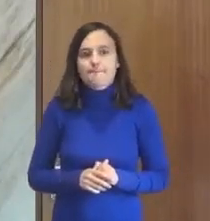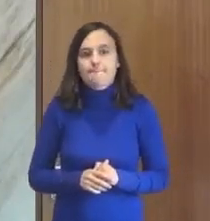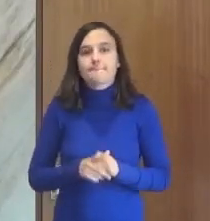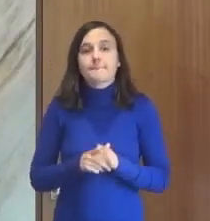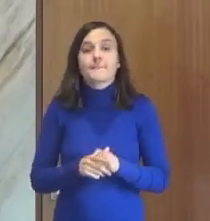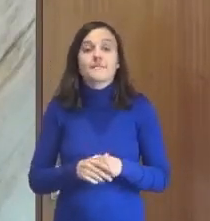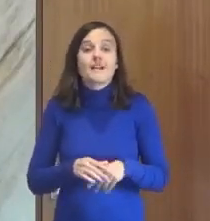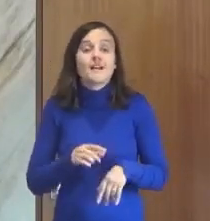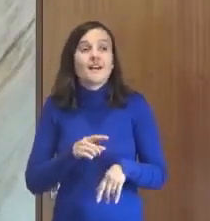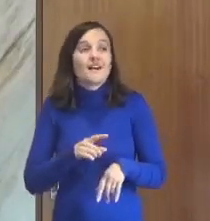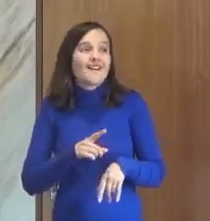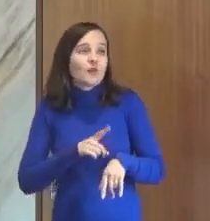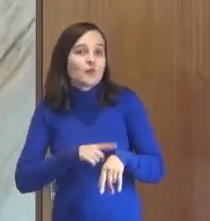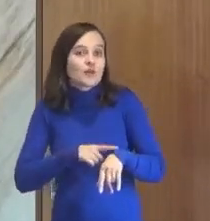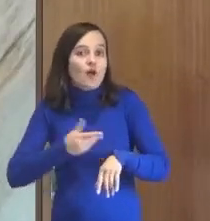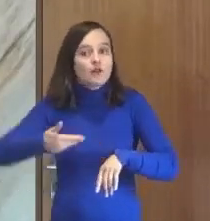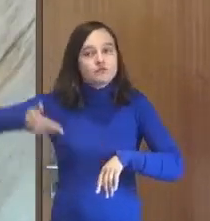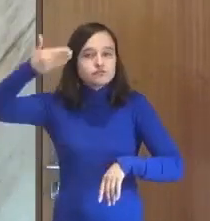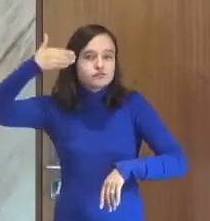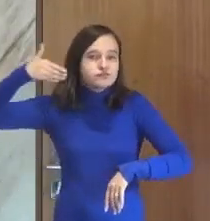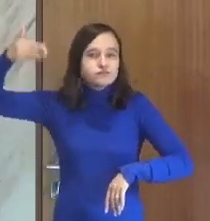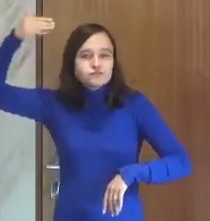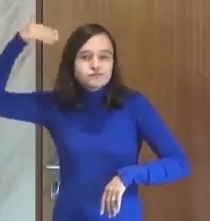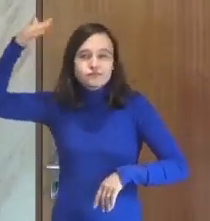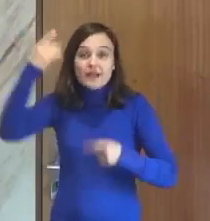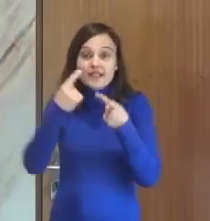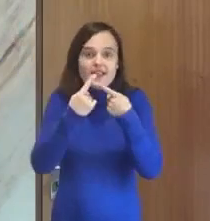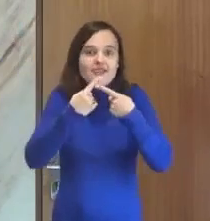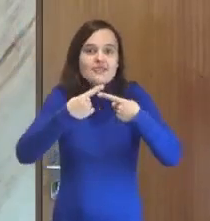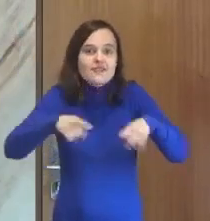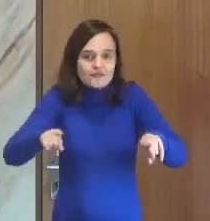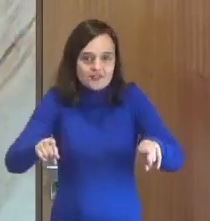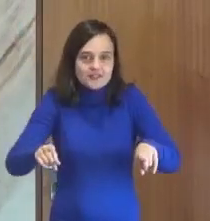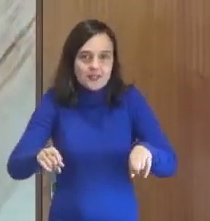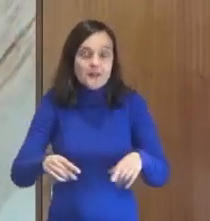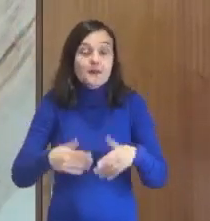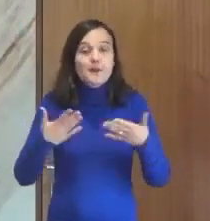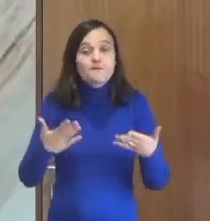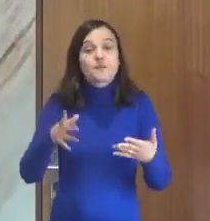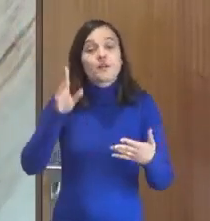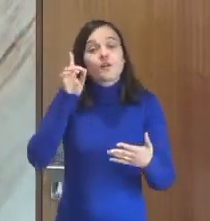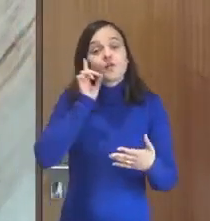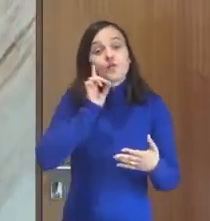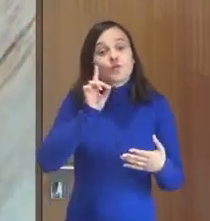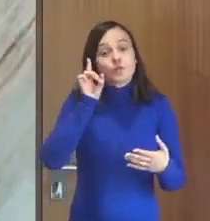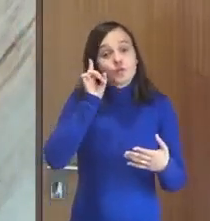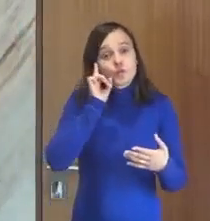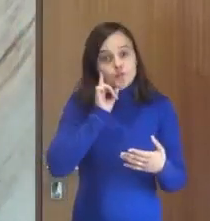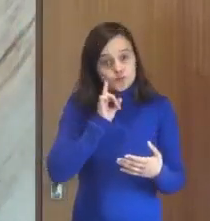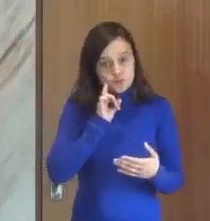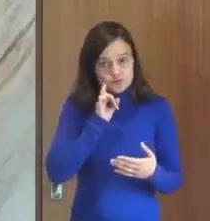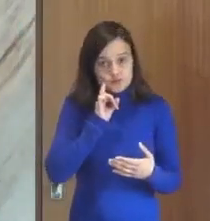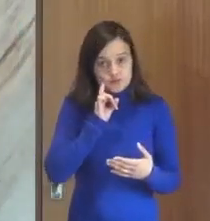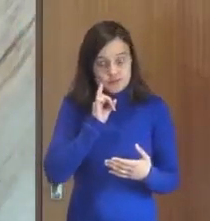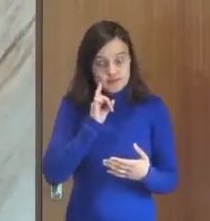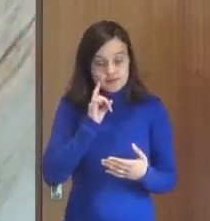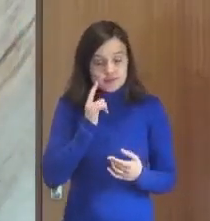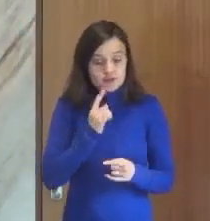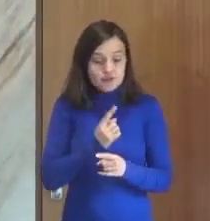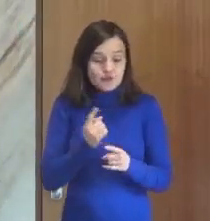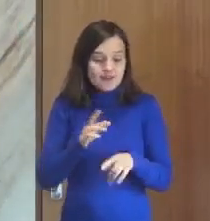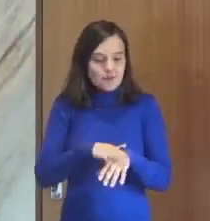os tempos eram diferentes e, portanto, não teria só sido tido importância o facto de ele não poder fazer